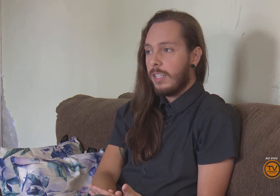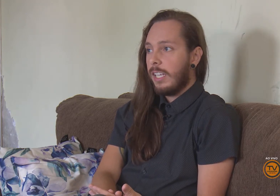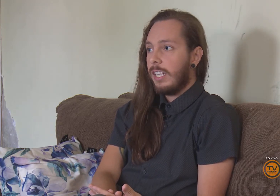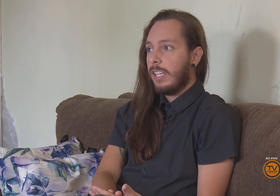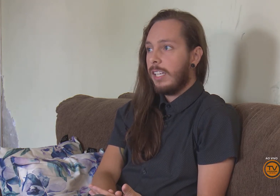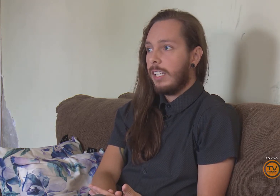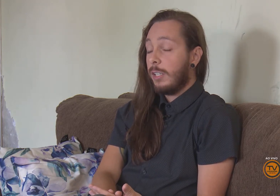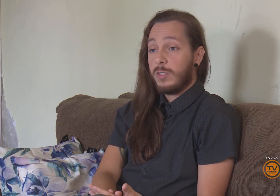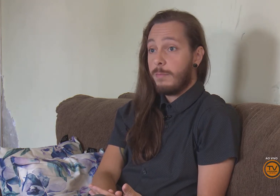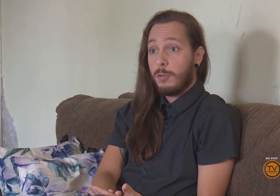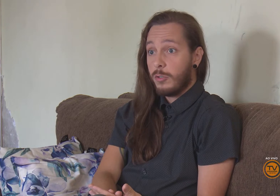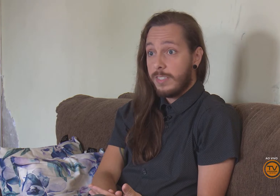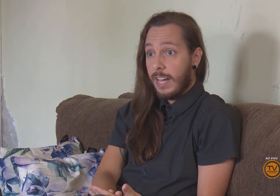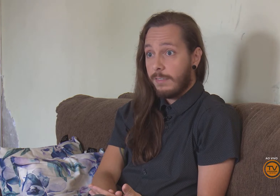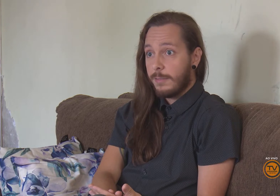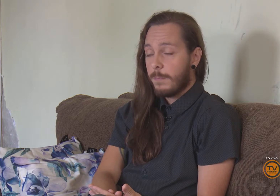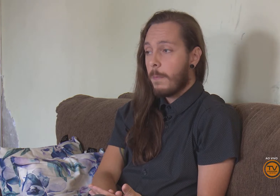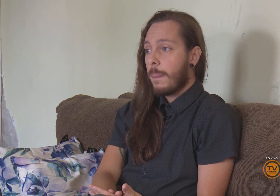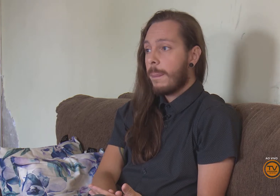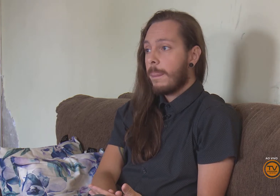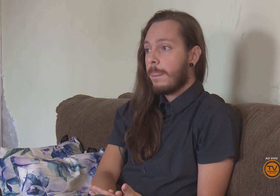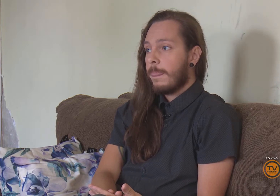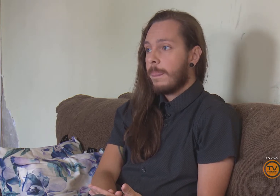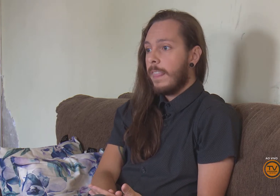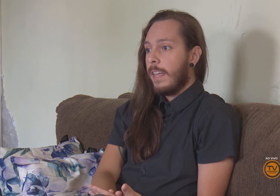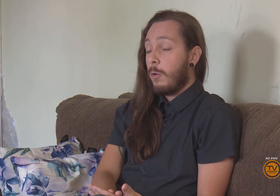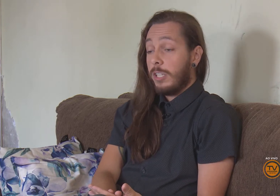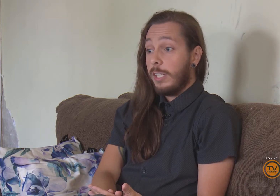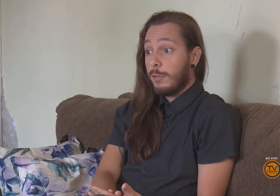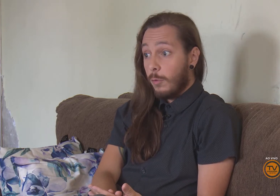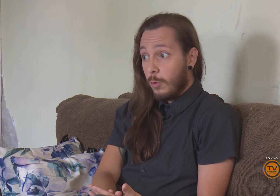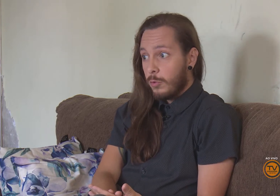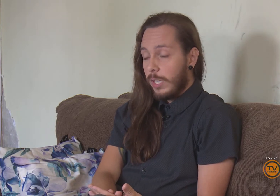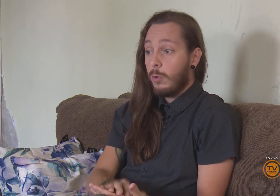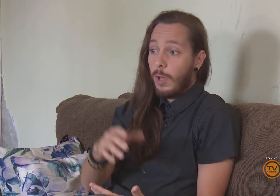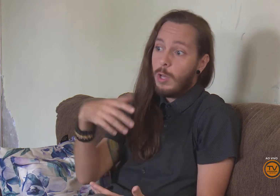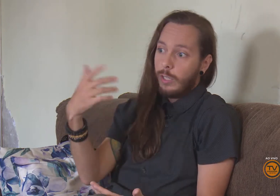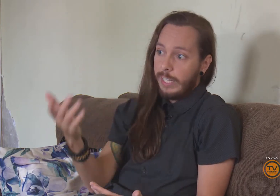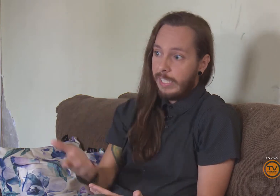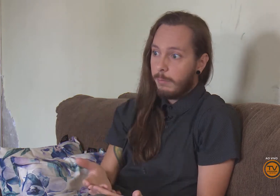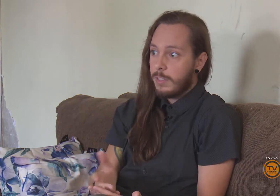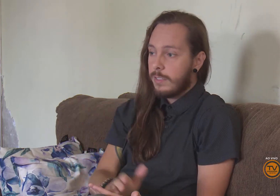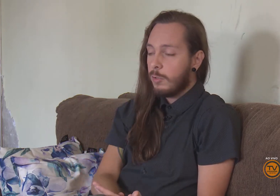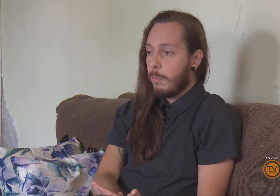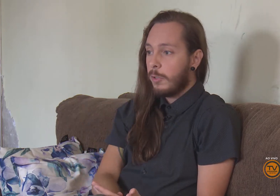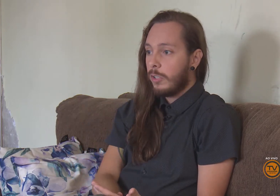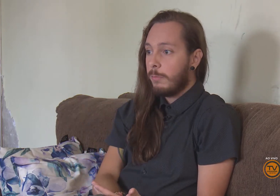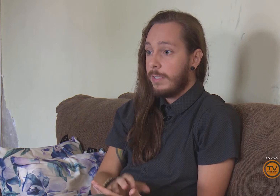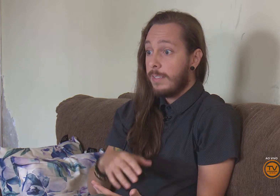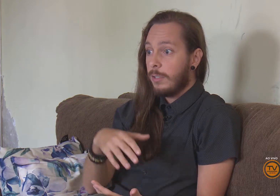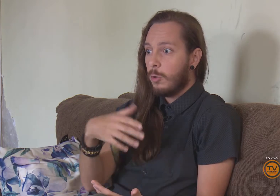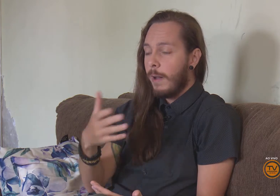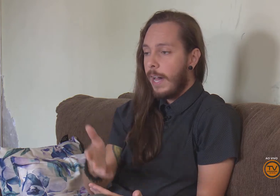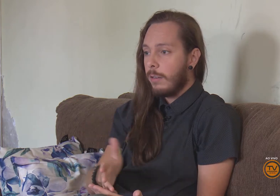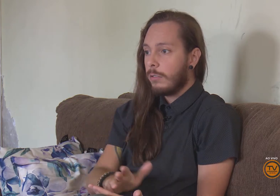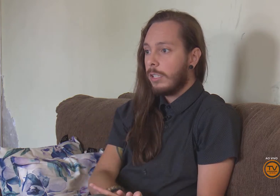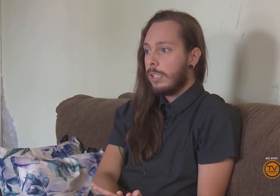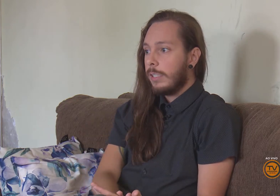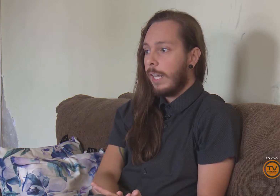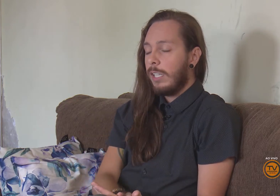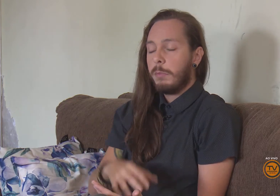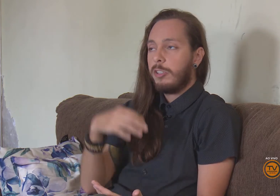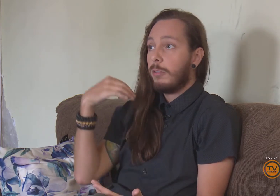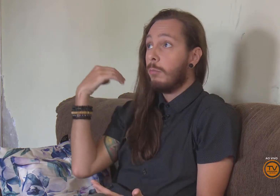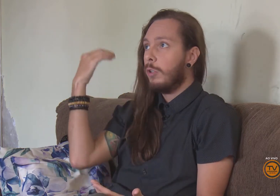desesperado, eu não sabia onde eu estava, né? Acordei nervoso. Eu lembro, assim, do momento que me